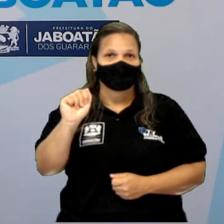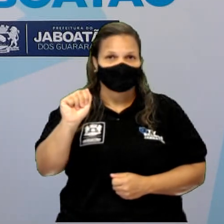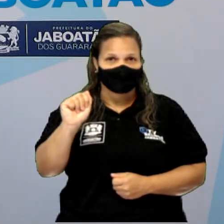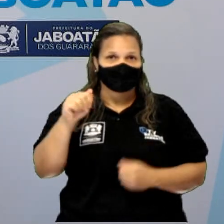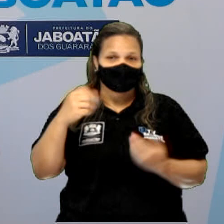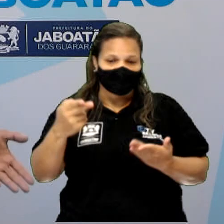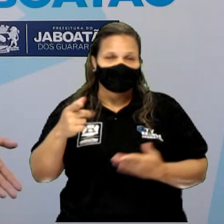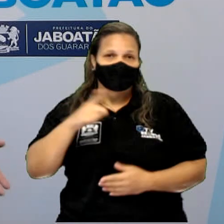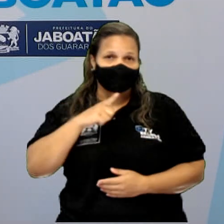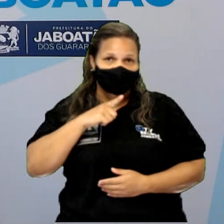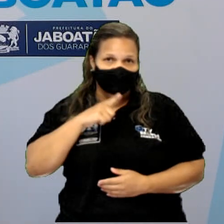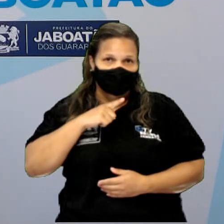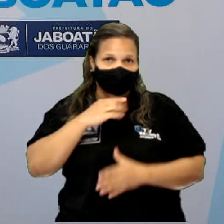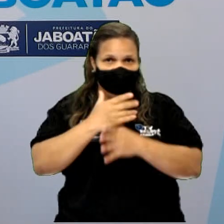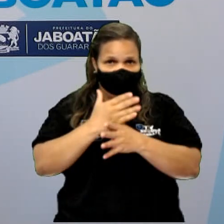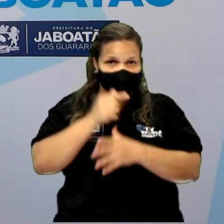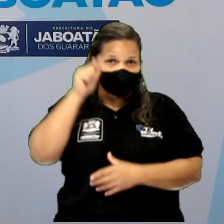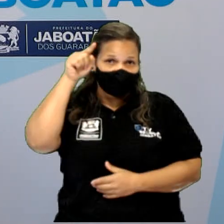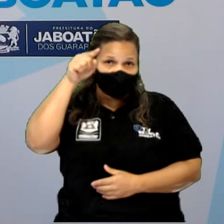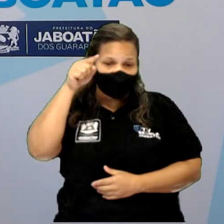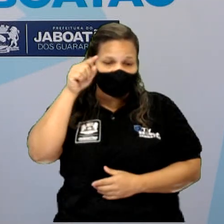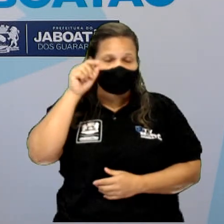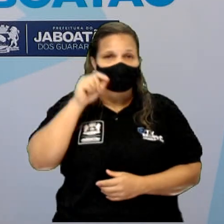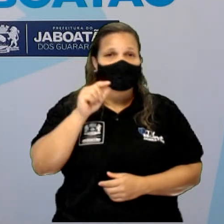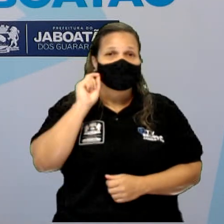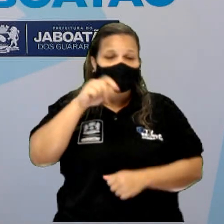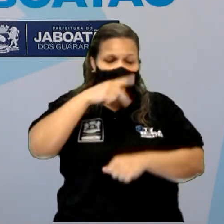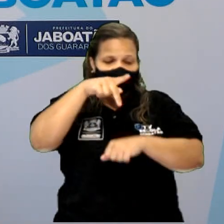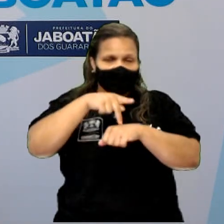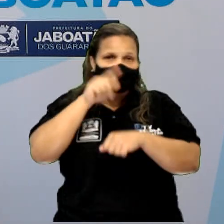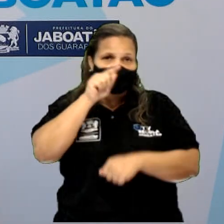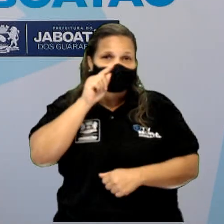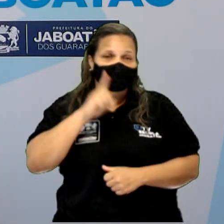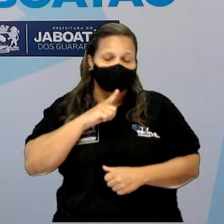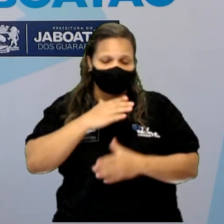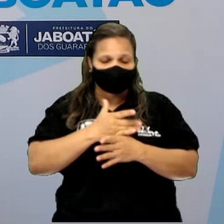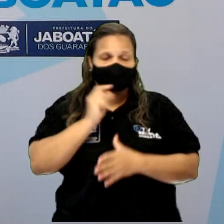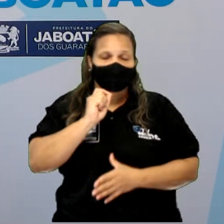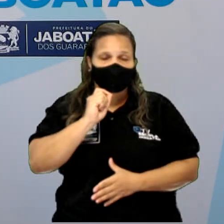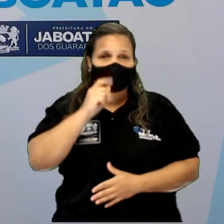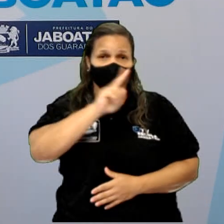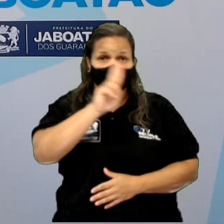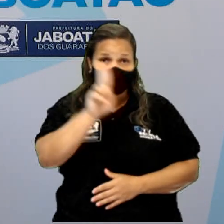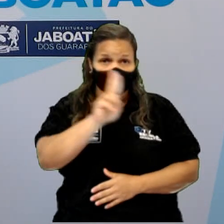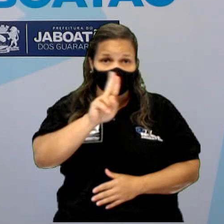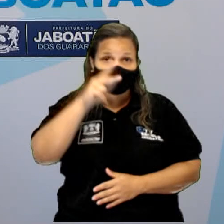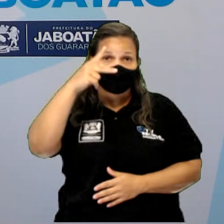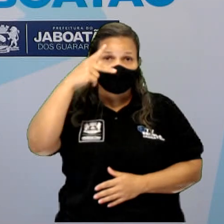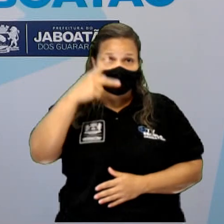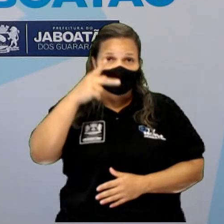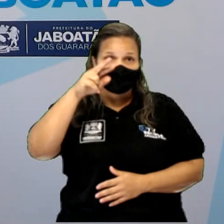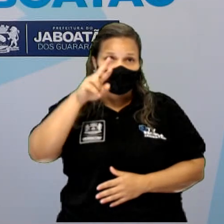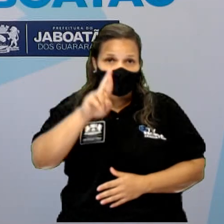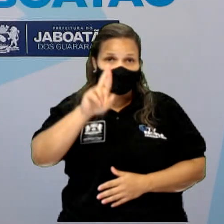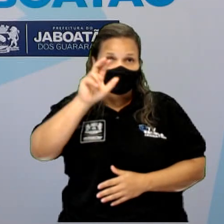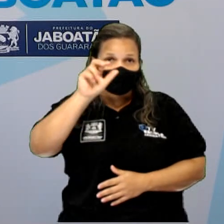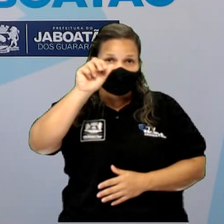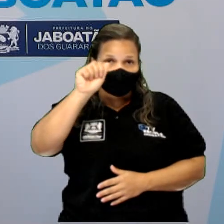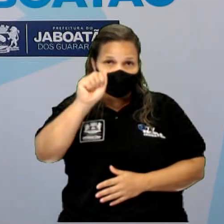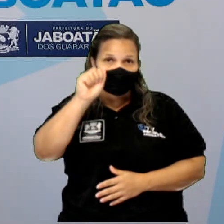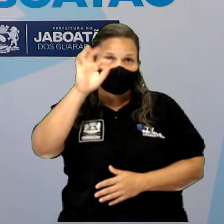prata. Nosso querido vizinho país aqui da América do Sul. Também, sob o domínio asteca, tinha